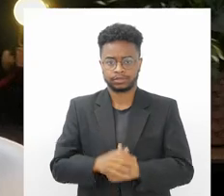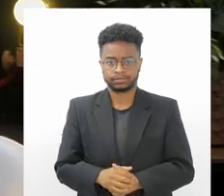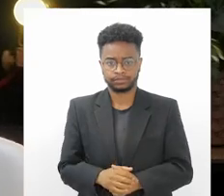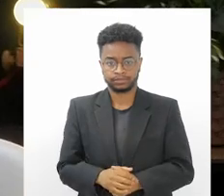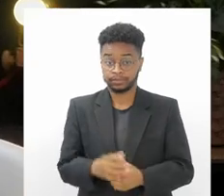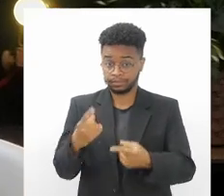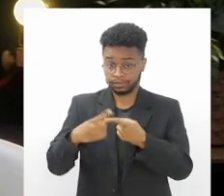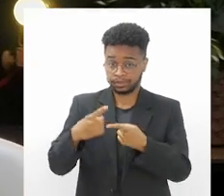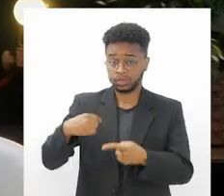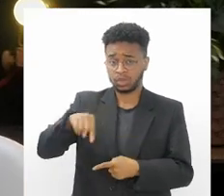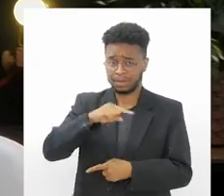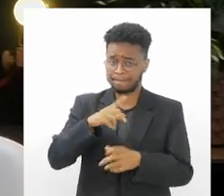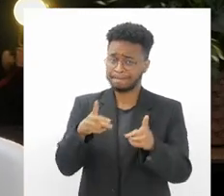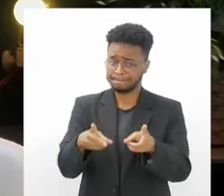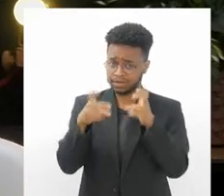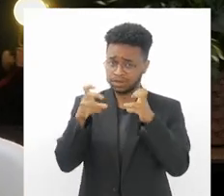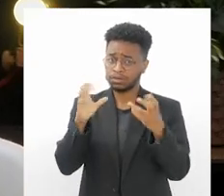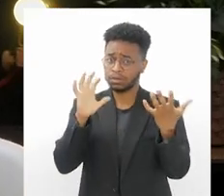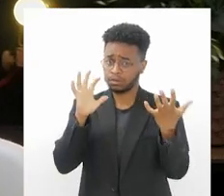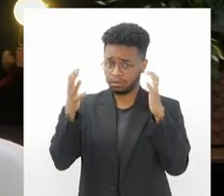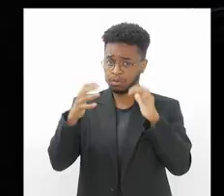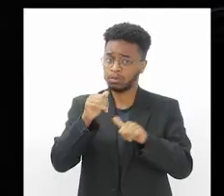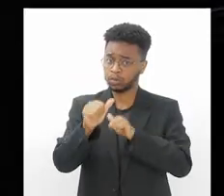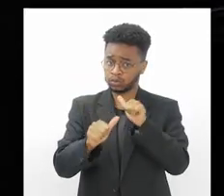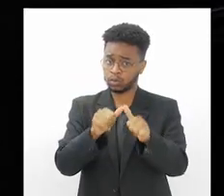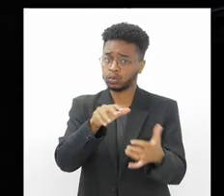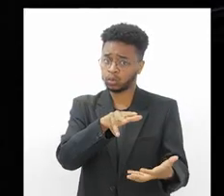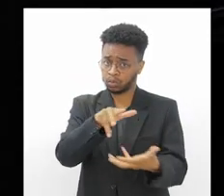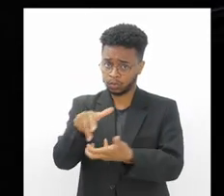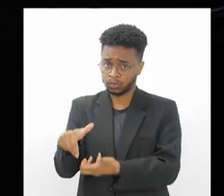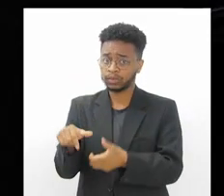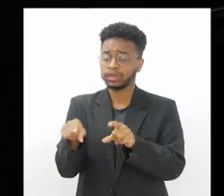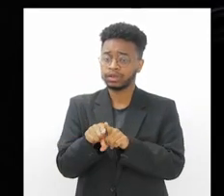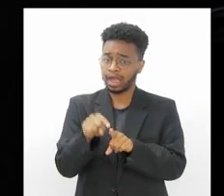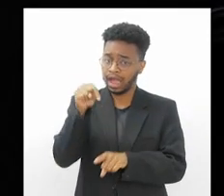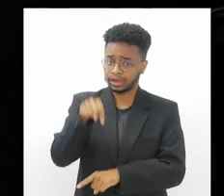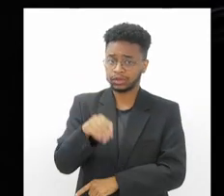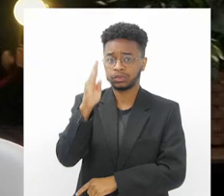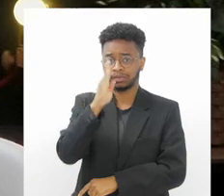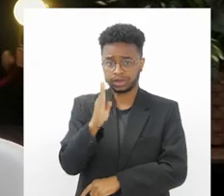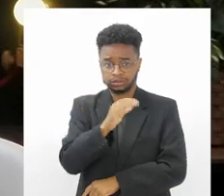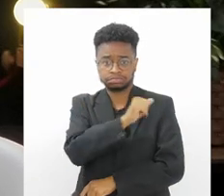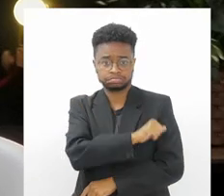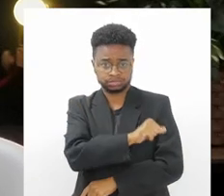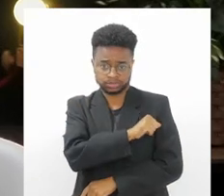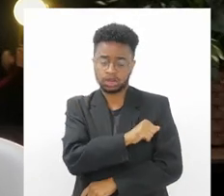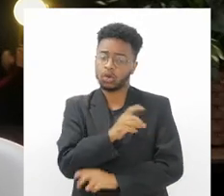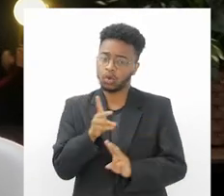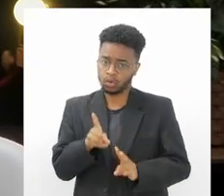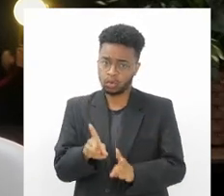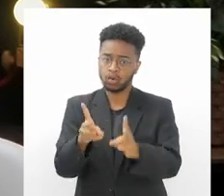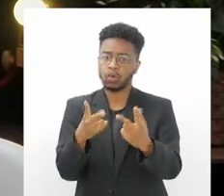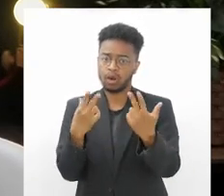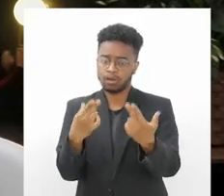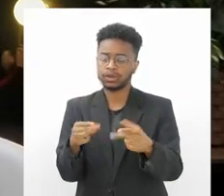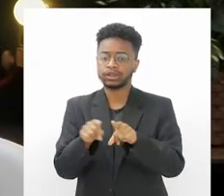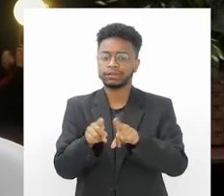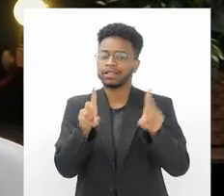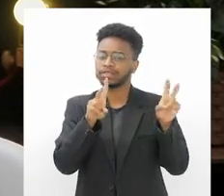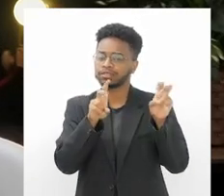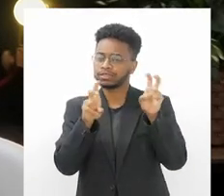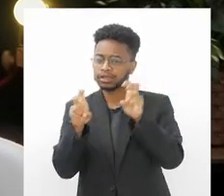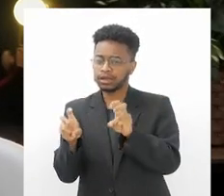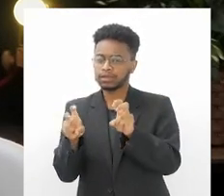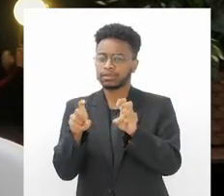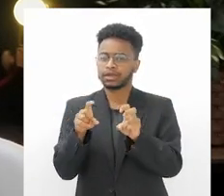Porque a gente vê que o clima está mudando no mundo inteiro. E aqui no Brasil, aqui no estado do Rio de Janeiro, não é diferente. E esse assunto que chamou